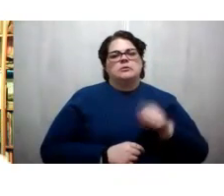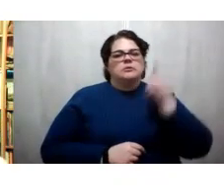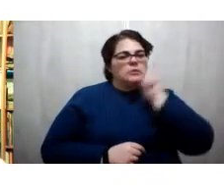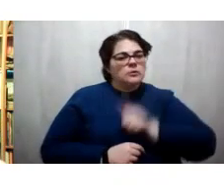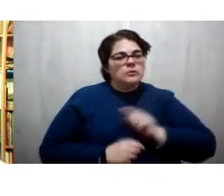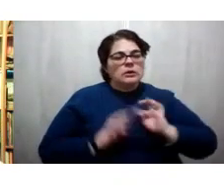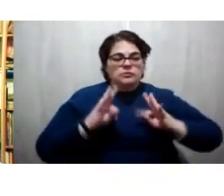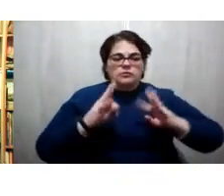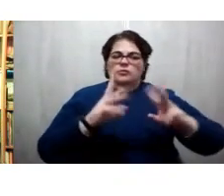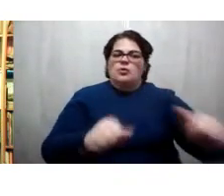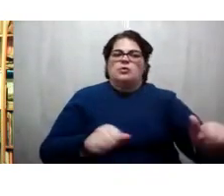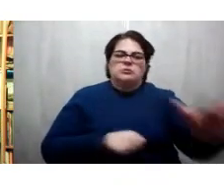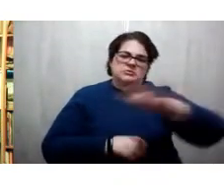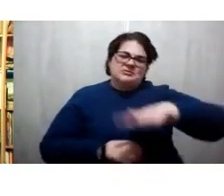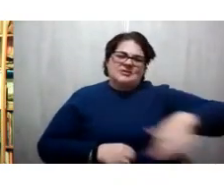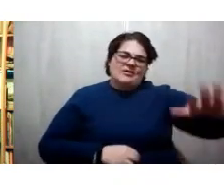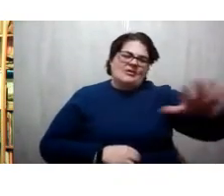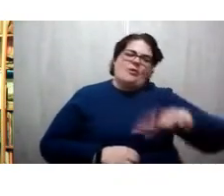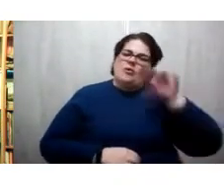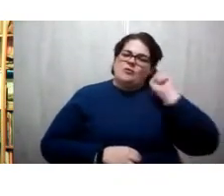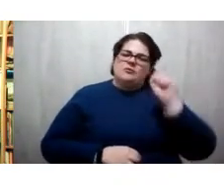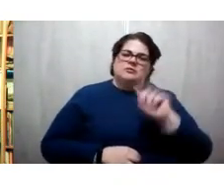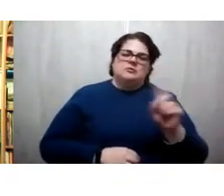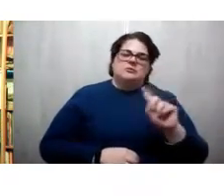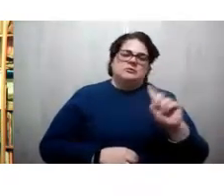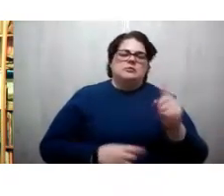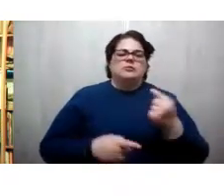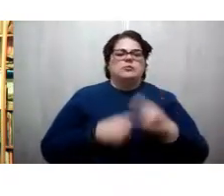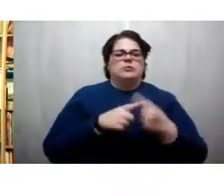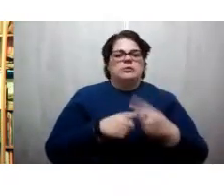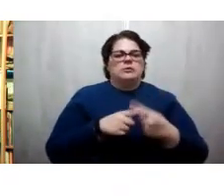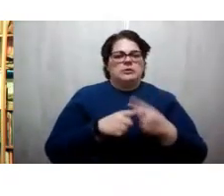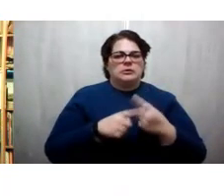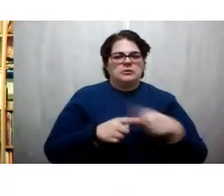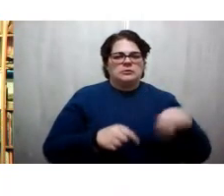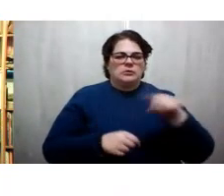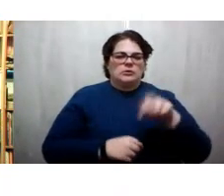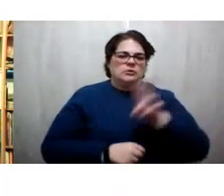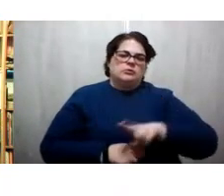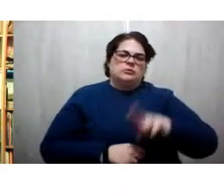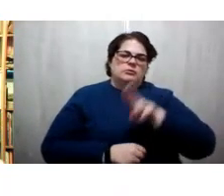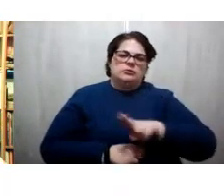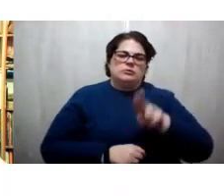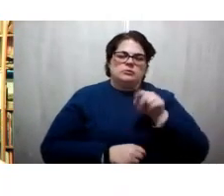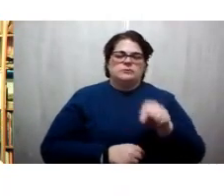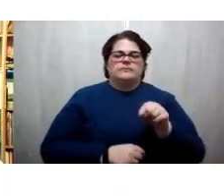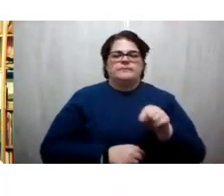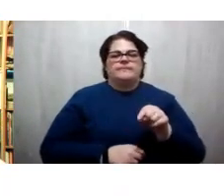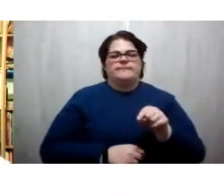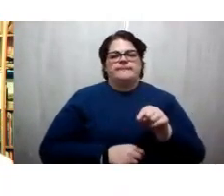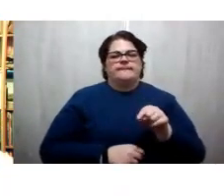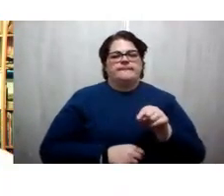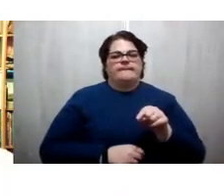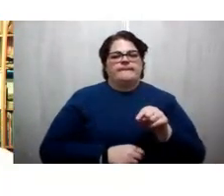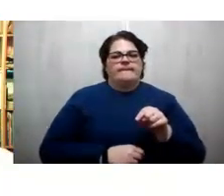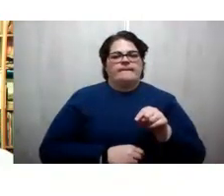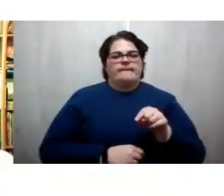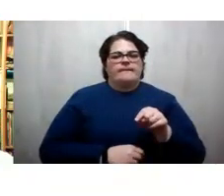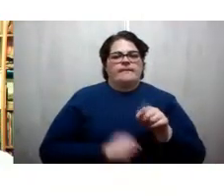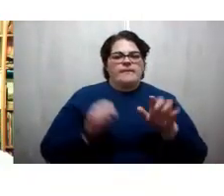todo o sambódromo. Por quê? Porque nós estamos transmitindo aquilo que está passando na frente